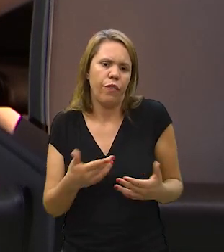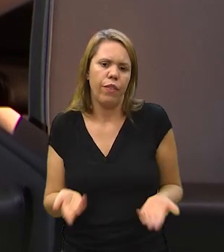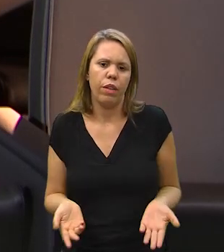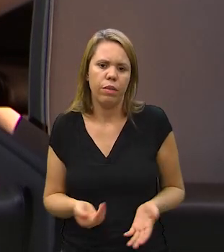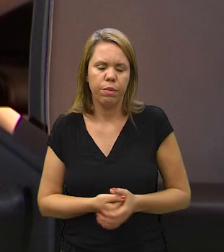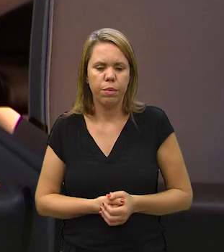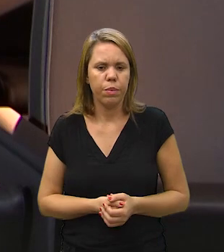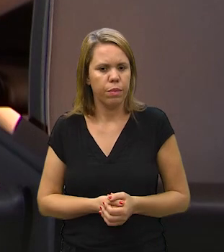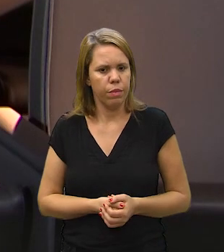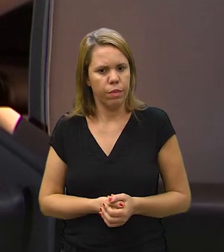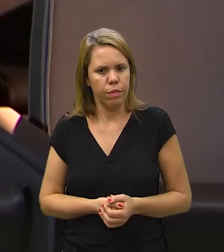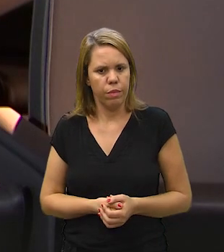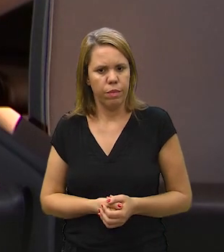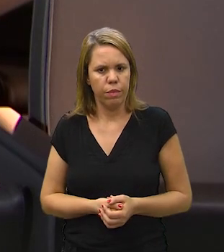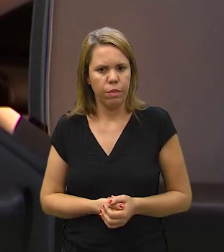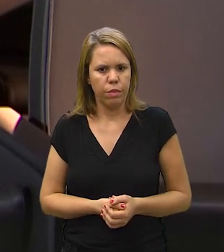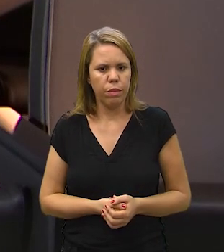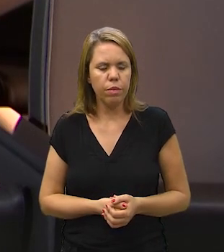feito?